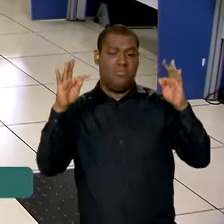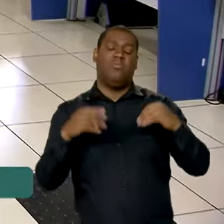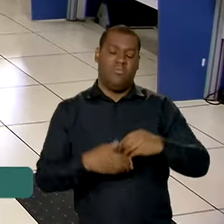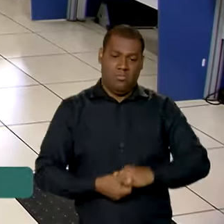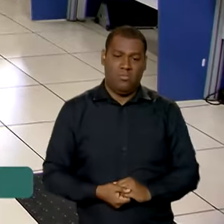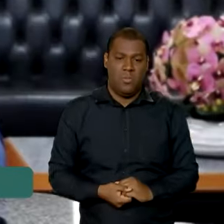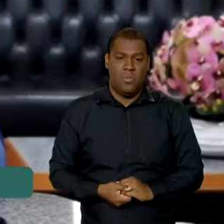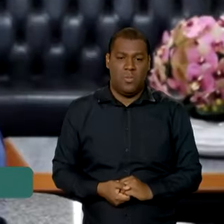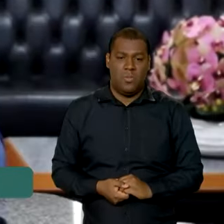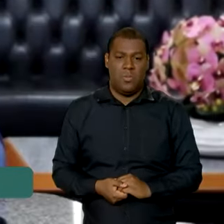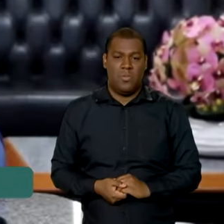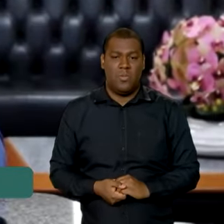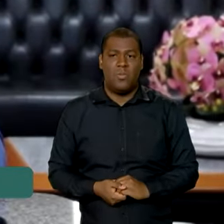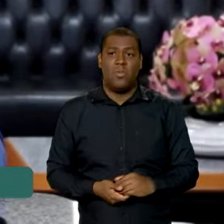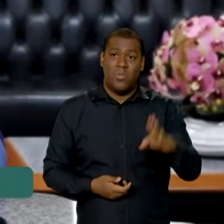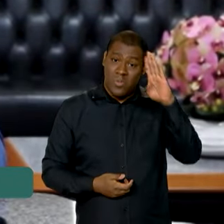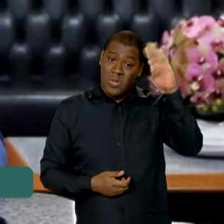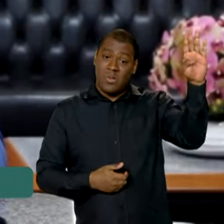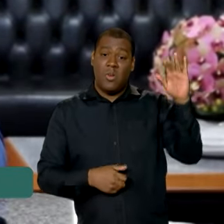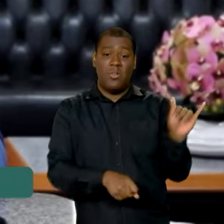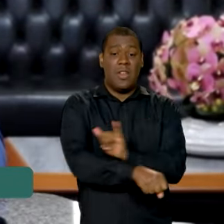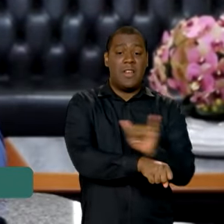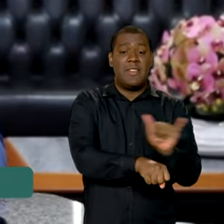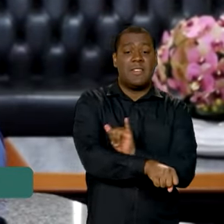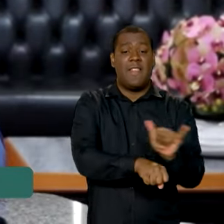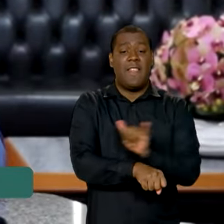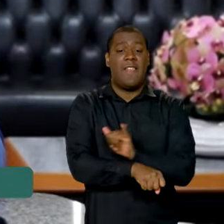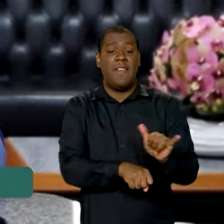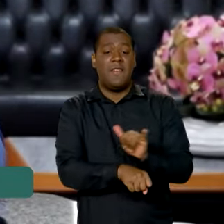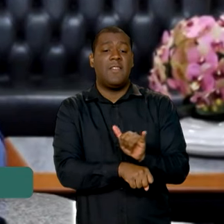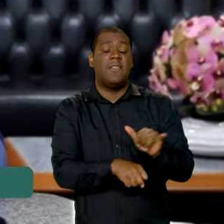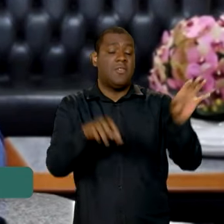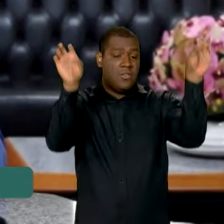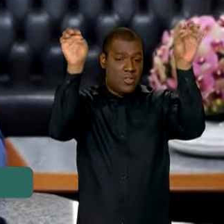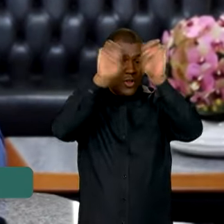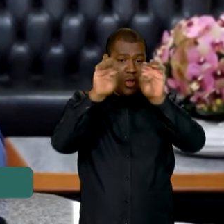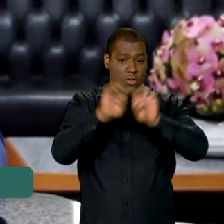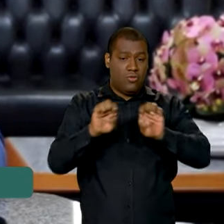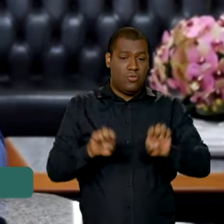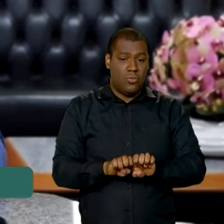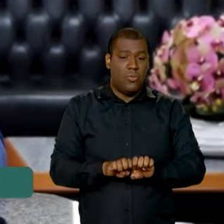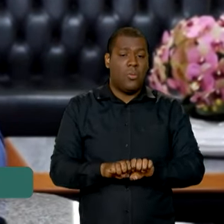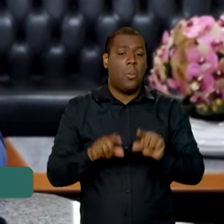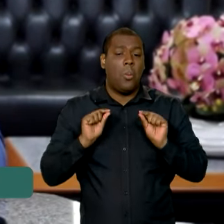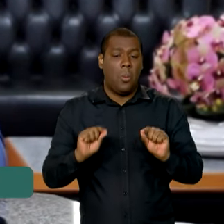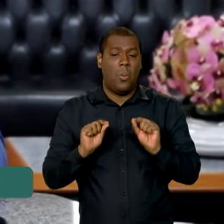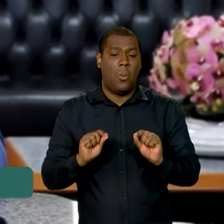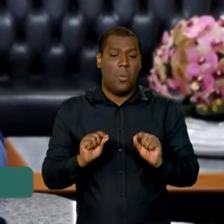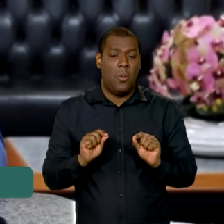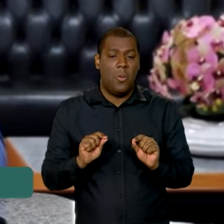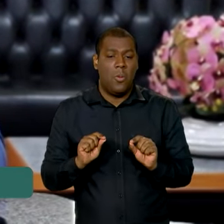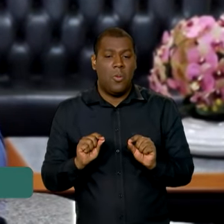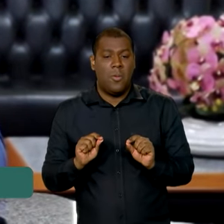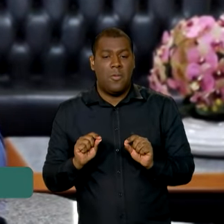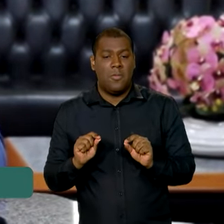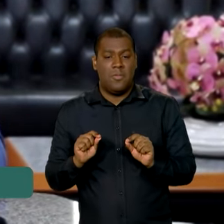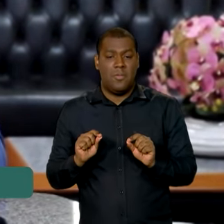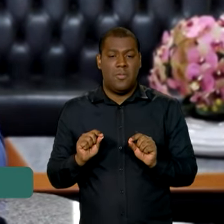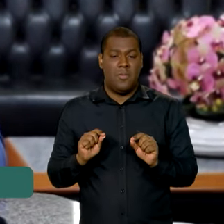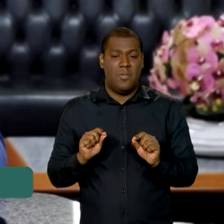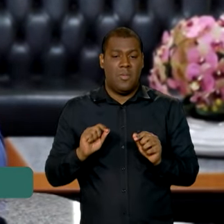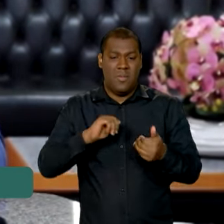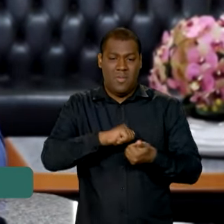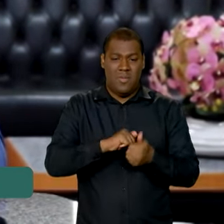ao processo. A principal medida que foi tomada, estruturante, foi a adoção do Ateste